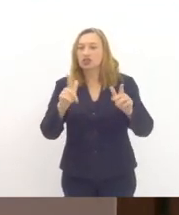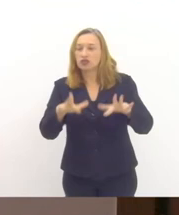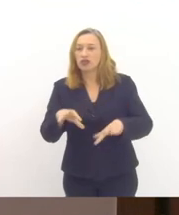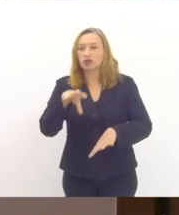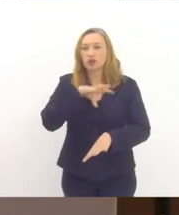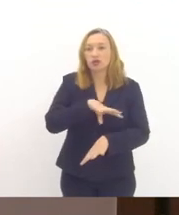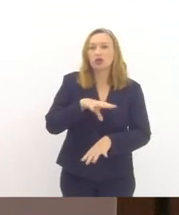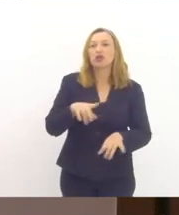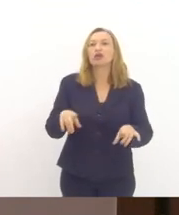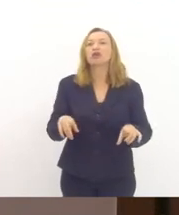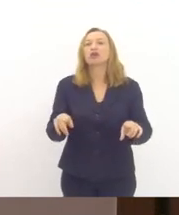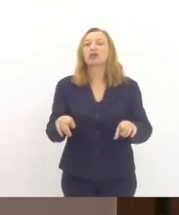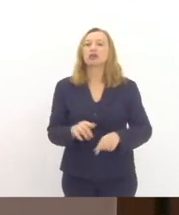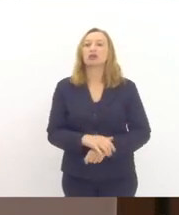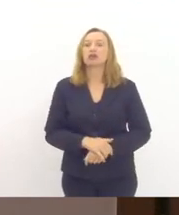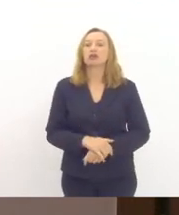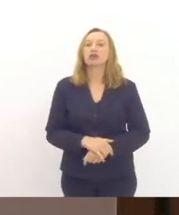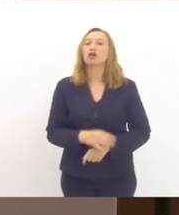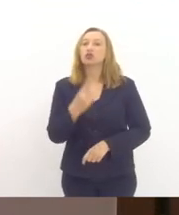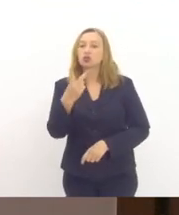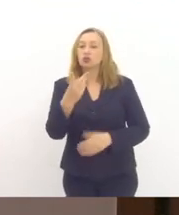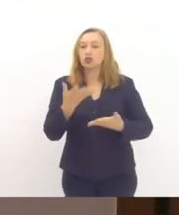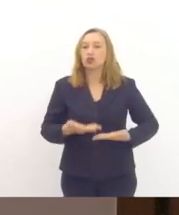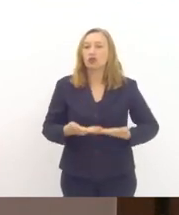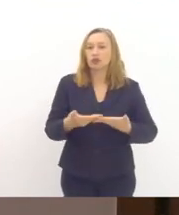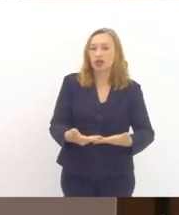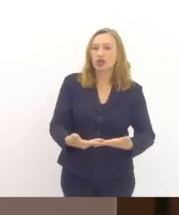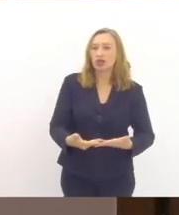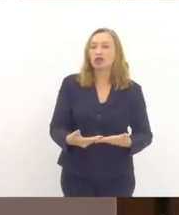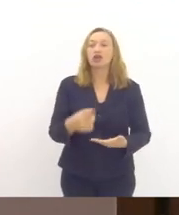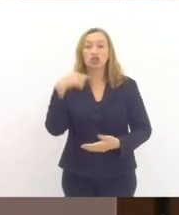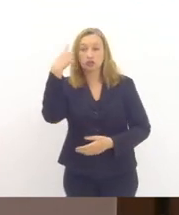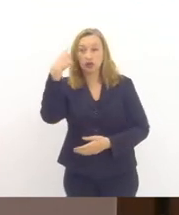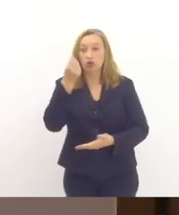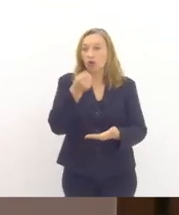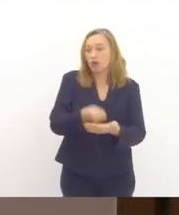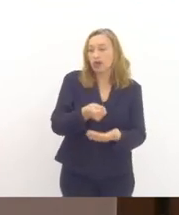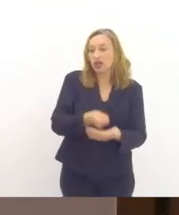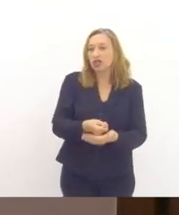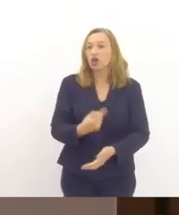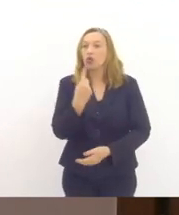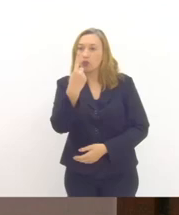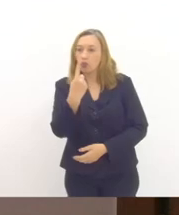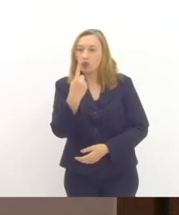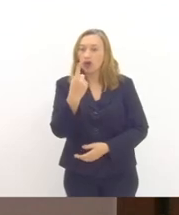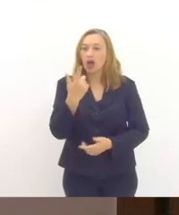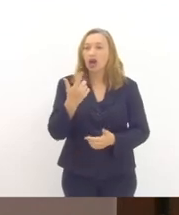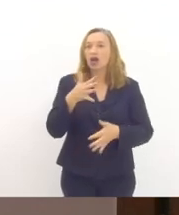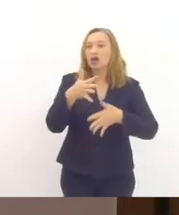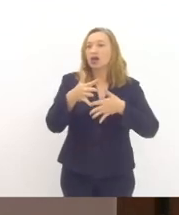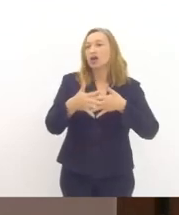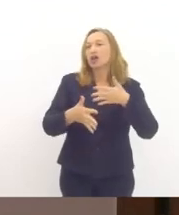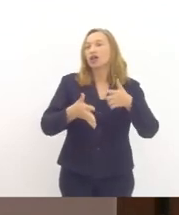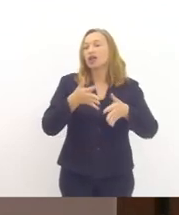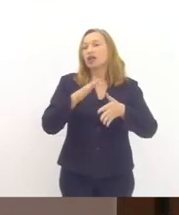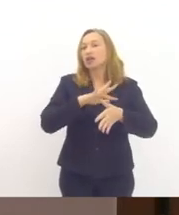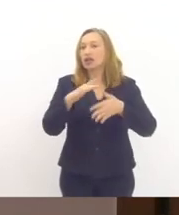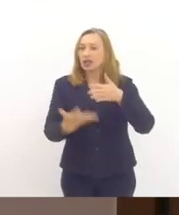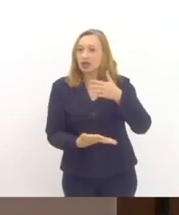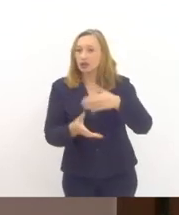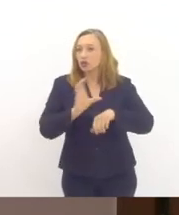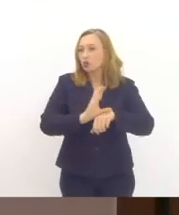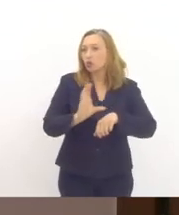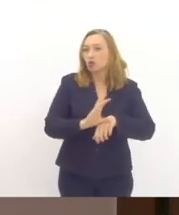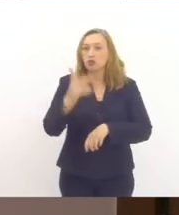língua obrigatória, 2 oferecem espanhol obrigatório, 1 oferece Libras no curso normal,